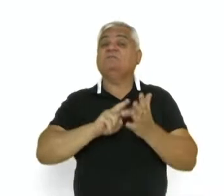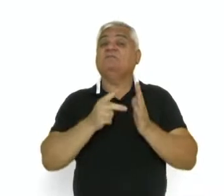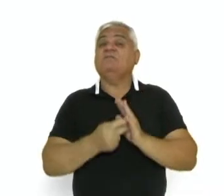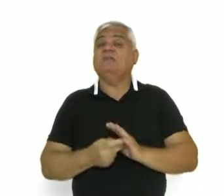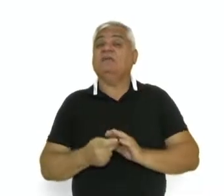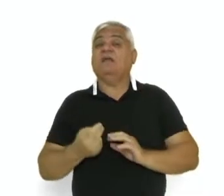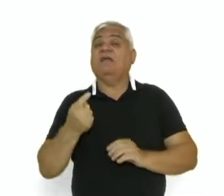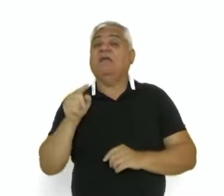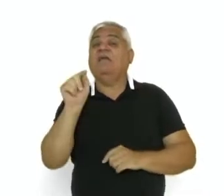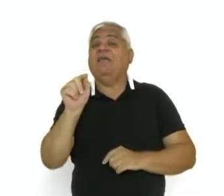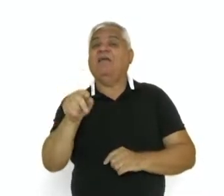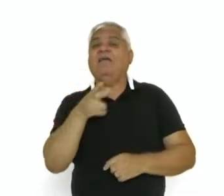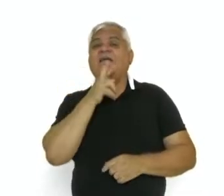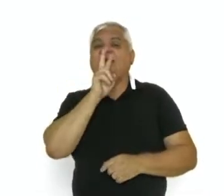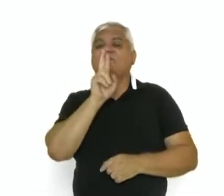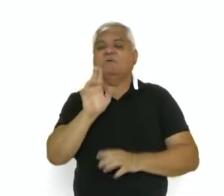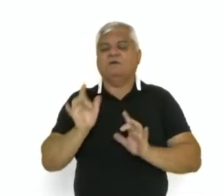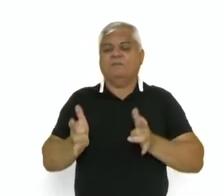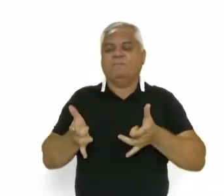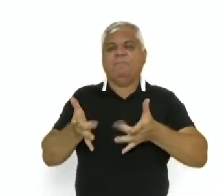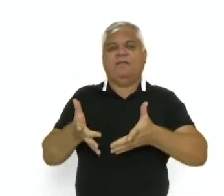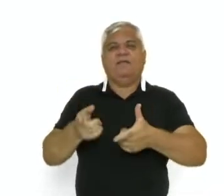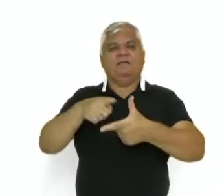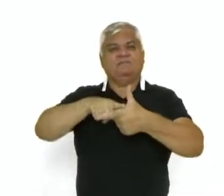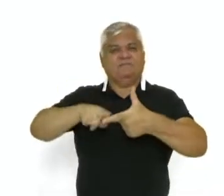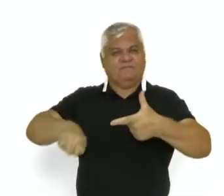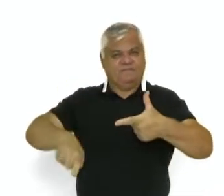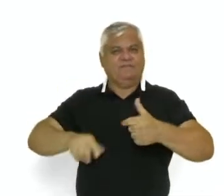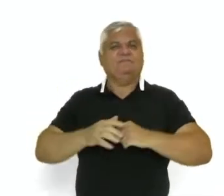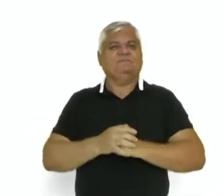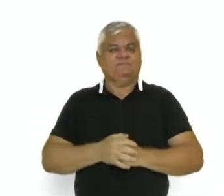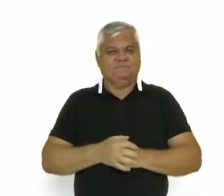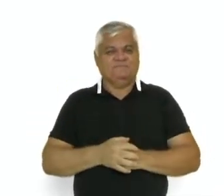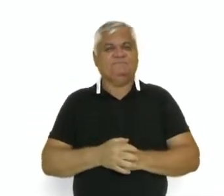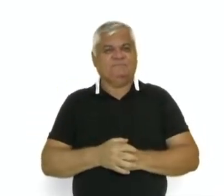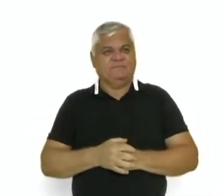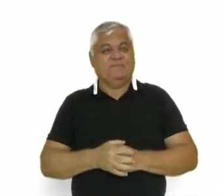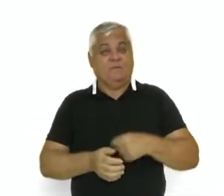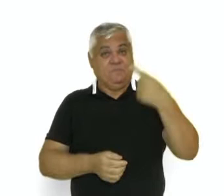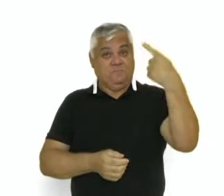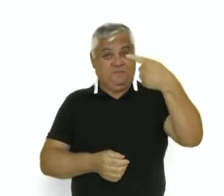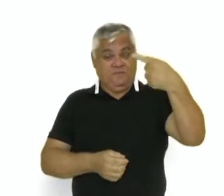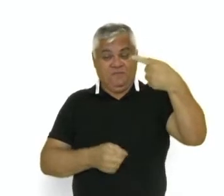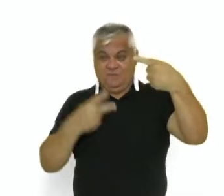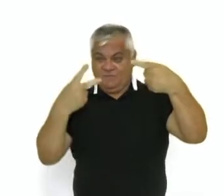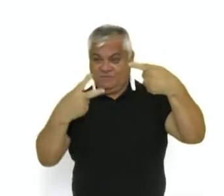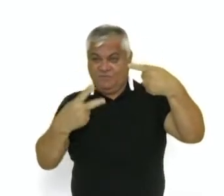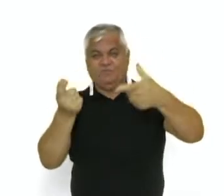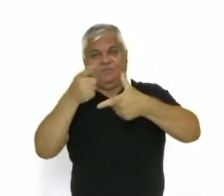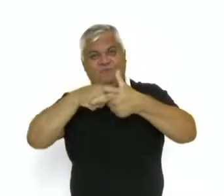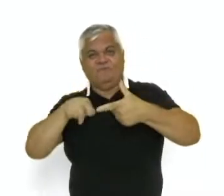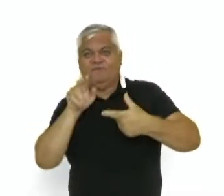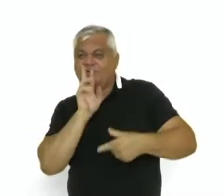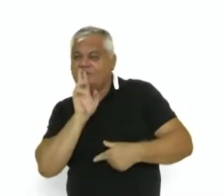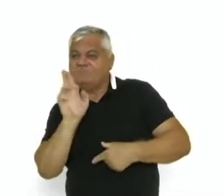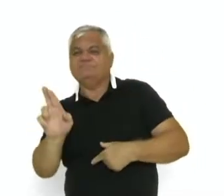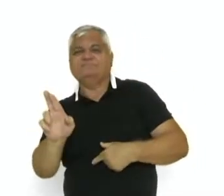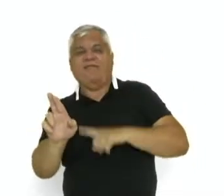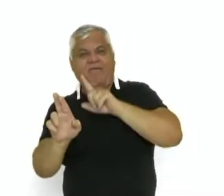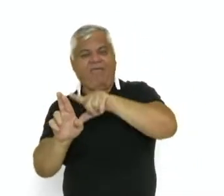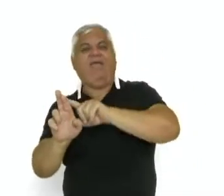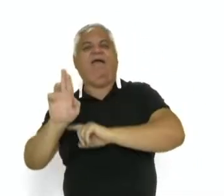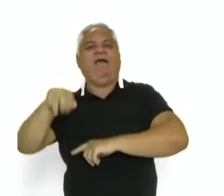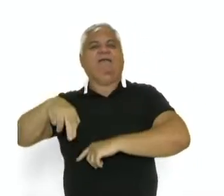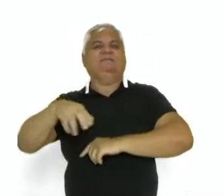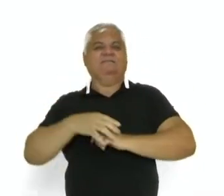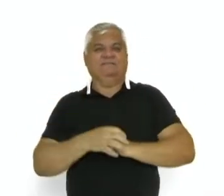o quociente, é o resultado do primeiro dividido pelo segundo, em que o segundo número não